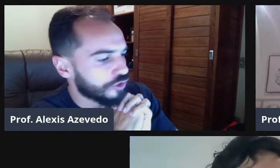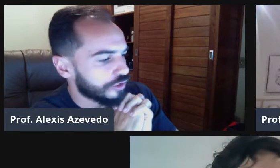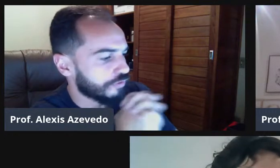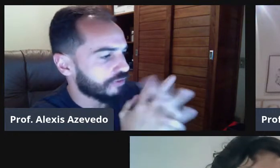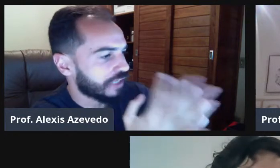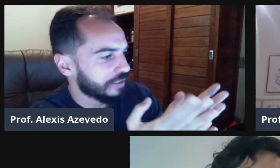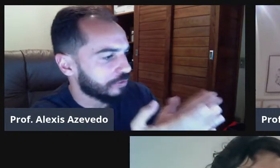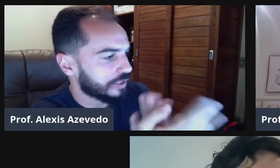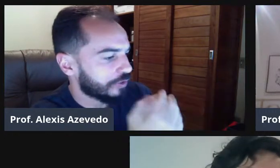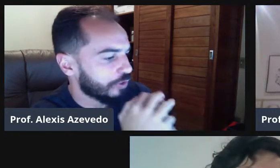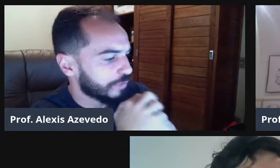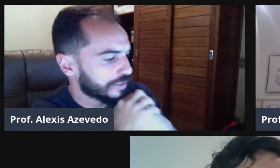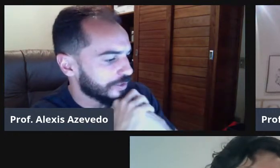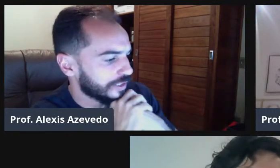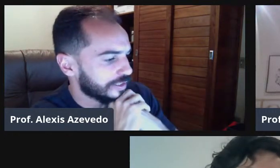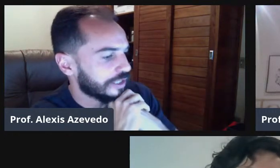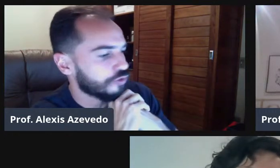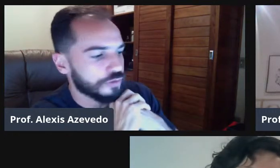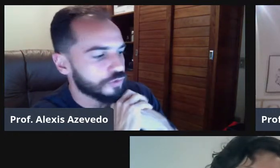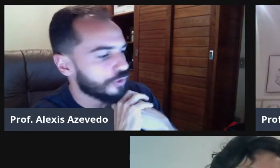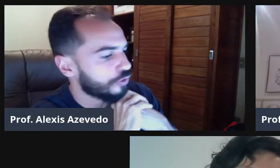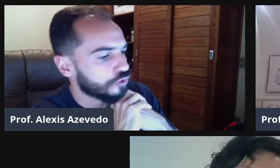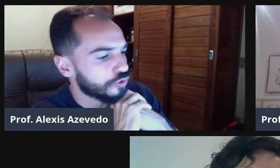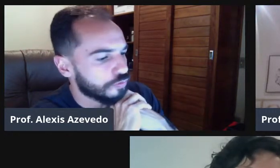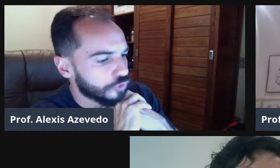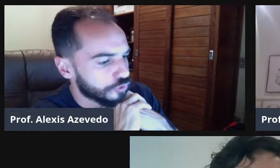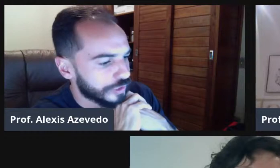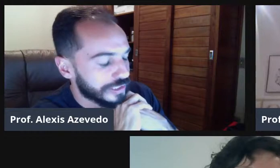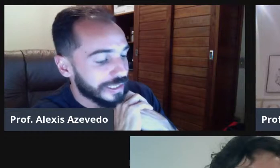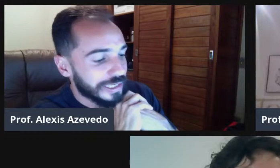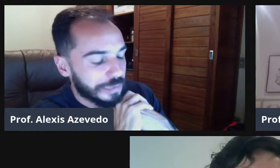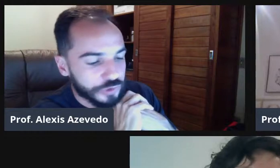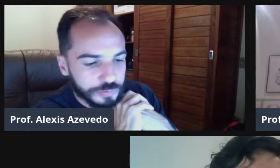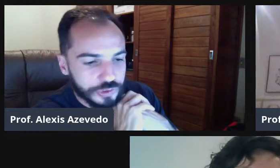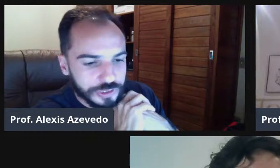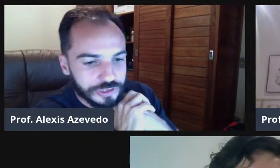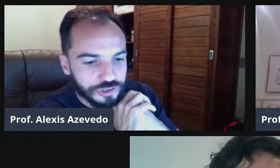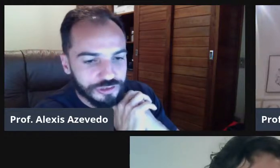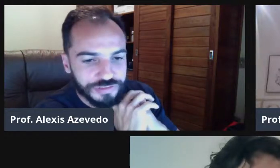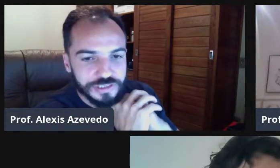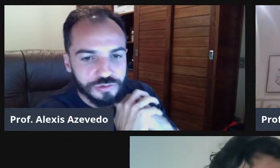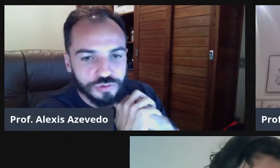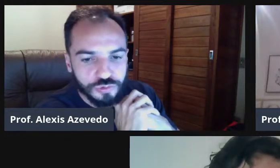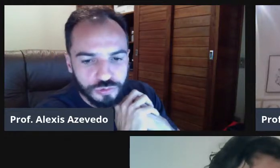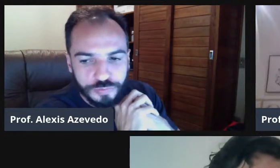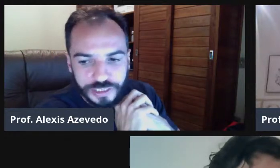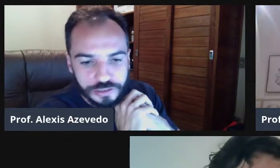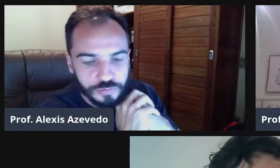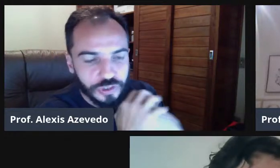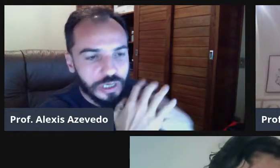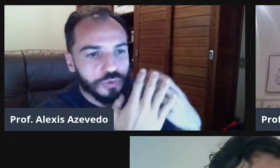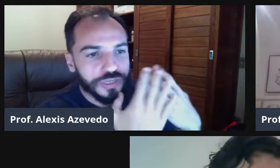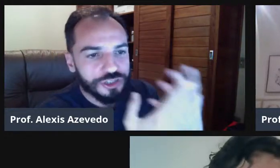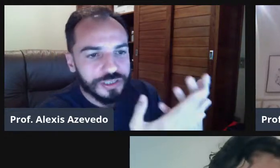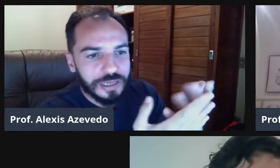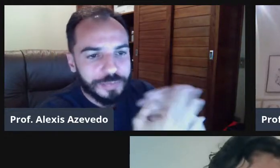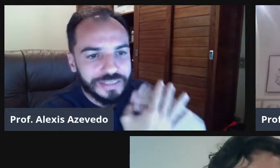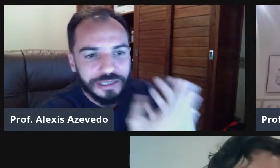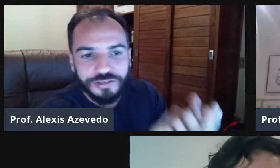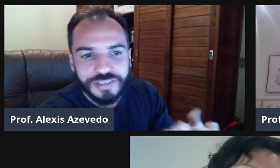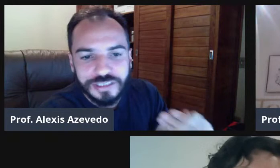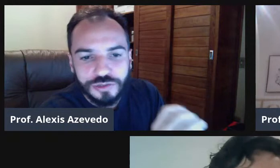colegas professores já estão aí dando boa noite, não vou ficar aqui citando não, porque senão eu tenho que citar todo mundo, boa noite todo mundo aí. É muito importante a gente fazer